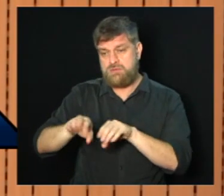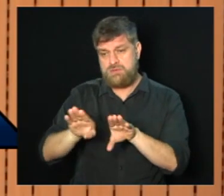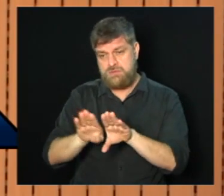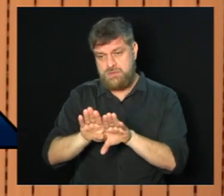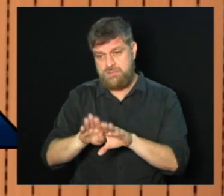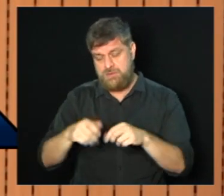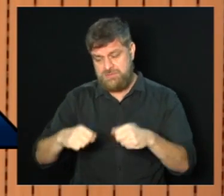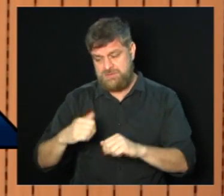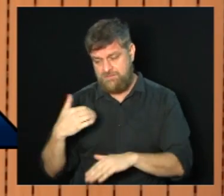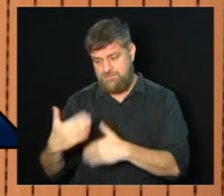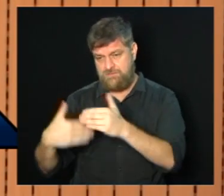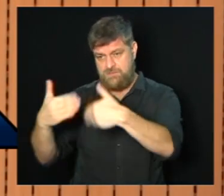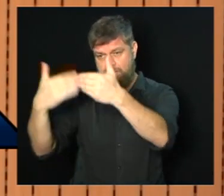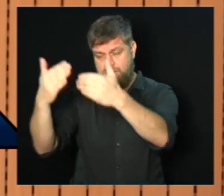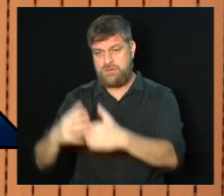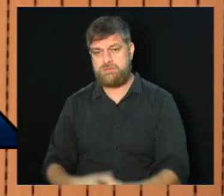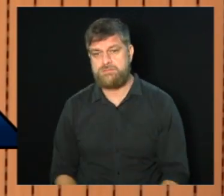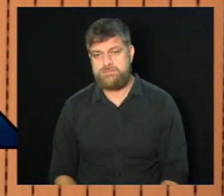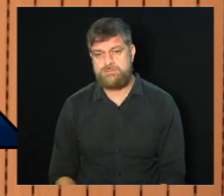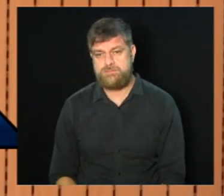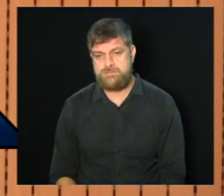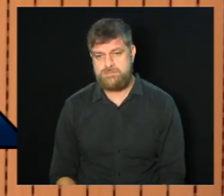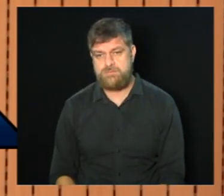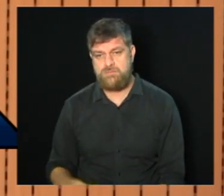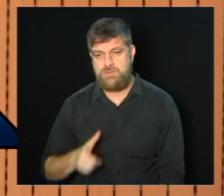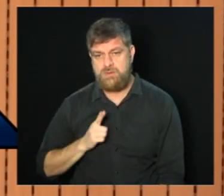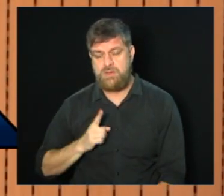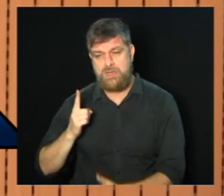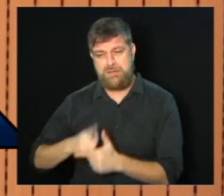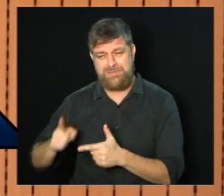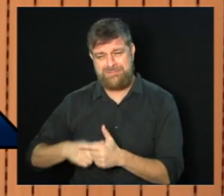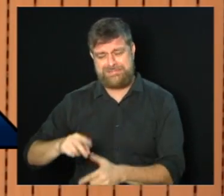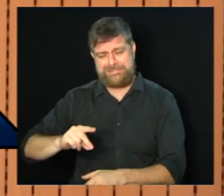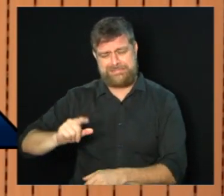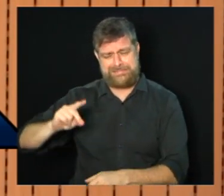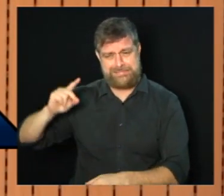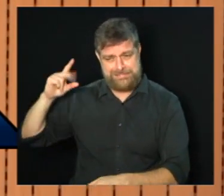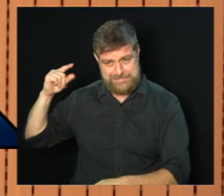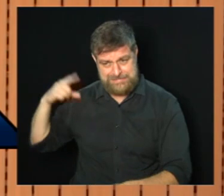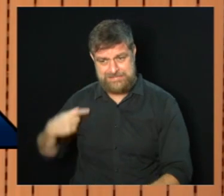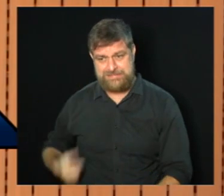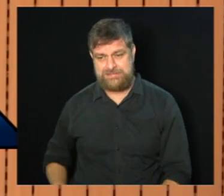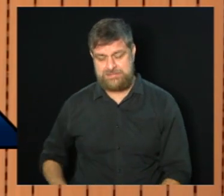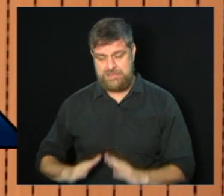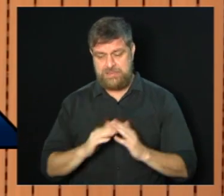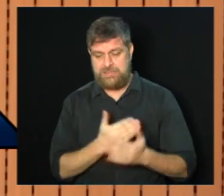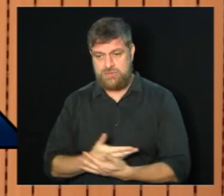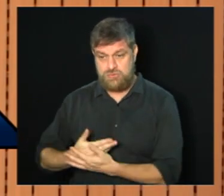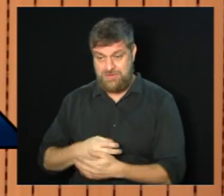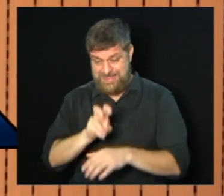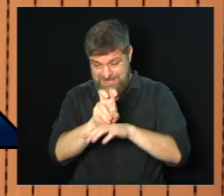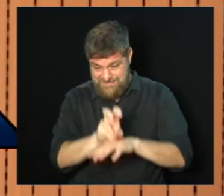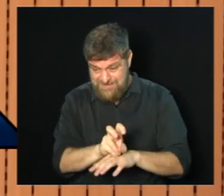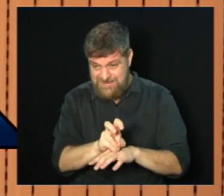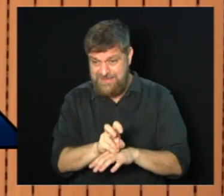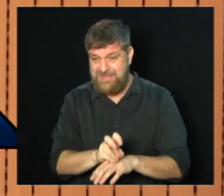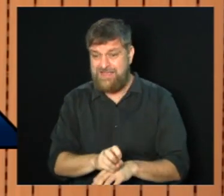devemos avançar. É uma demanda reprimida, o déficit de vagas na educação